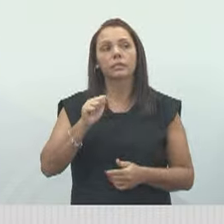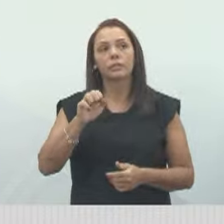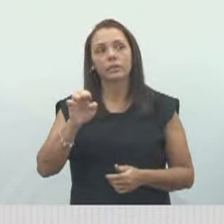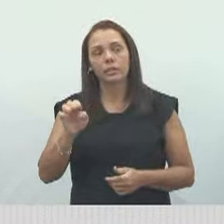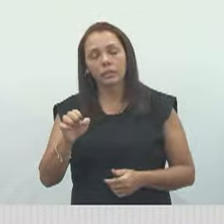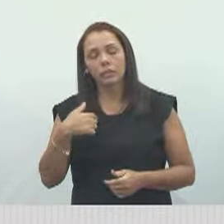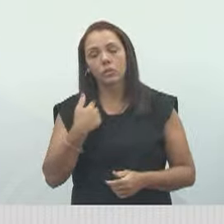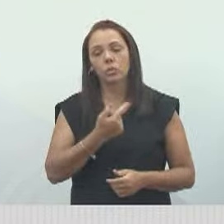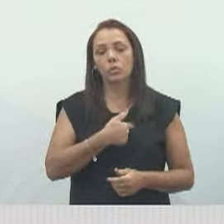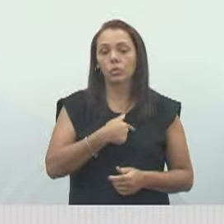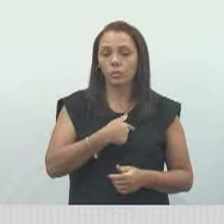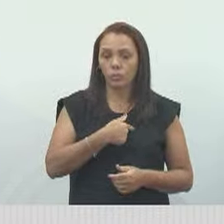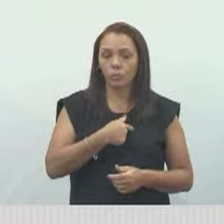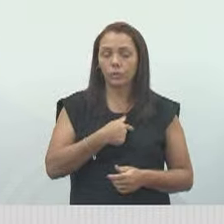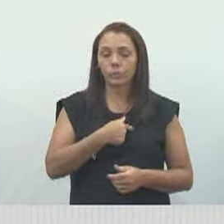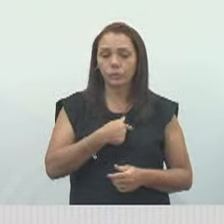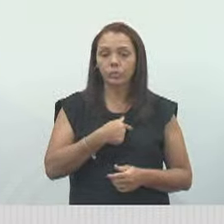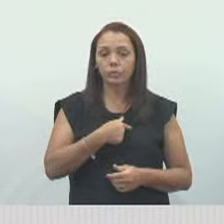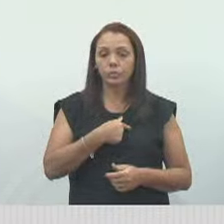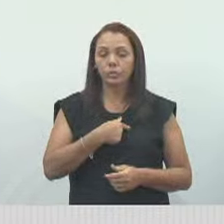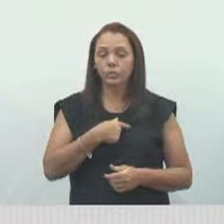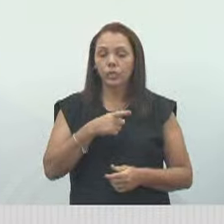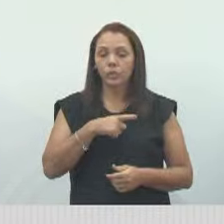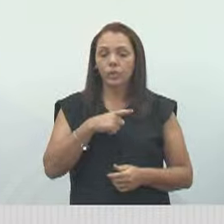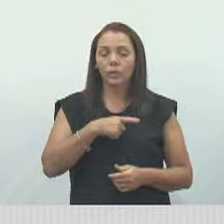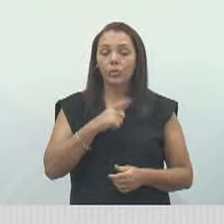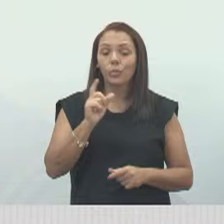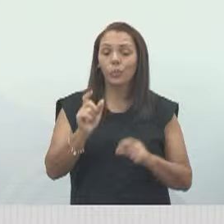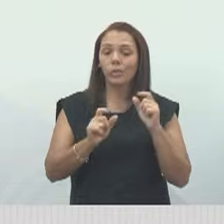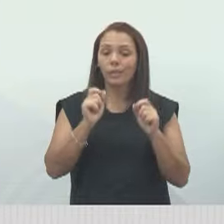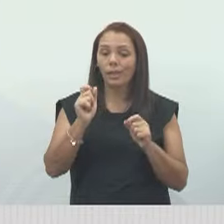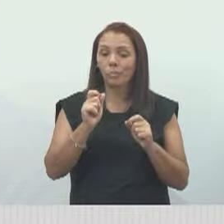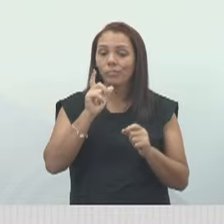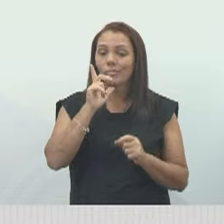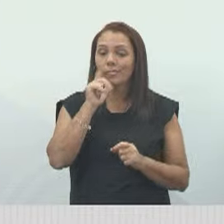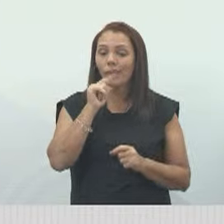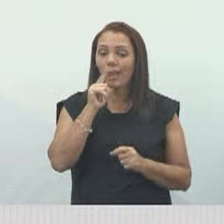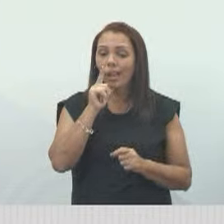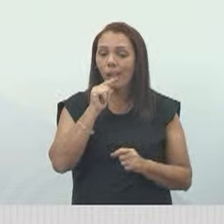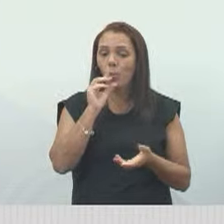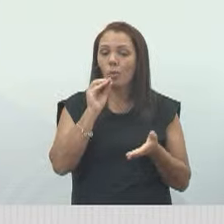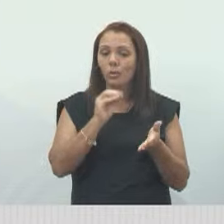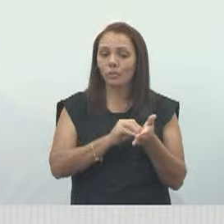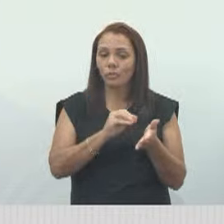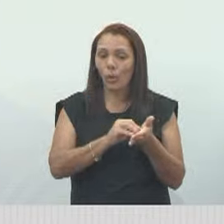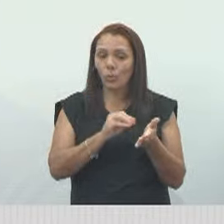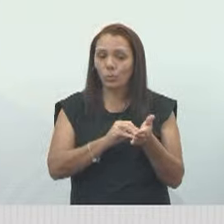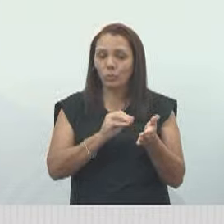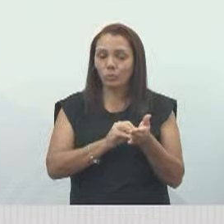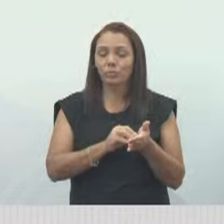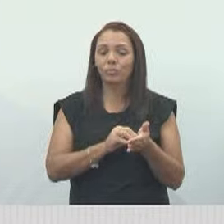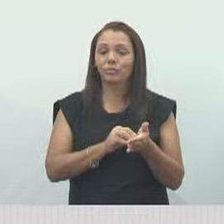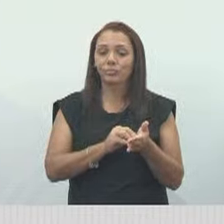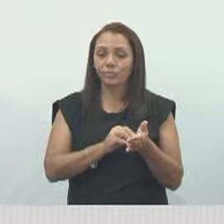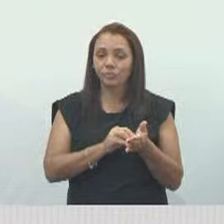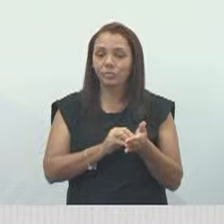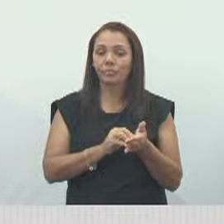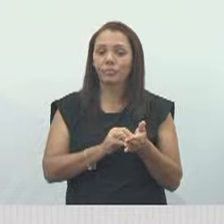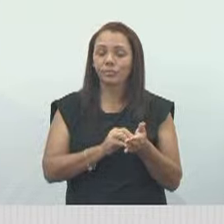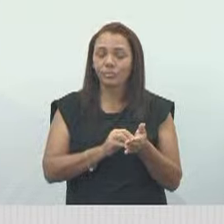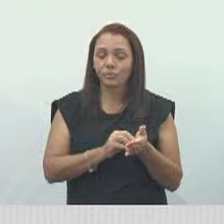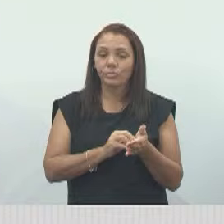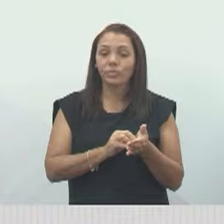nós tivemos uma grande falta d'água esses dias. Então, eu